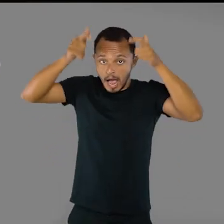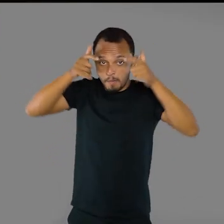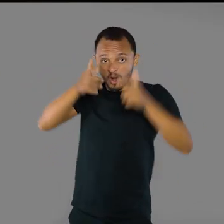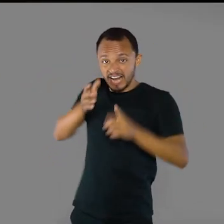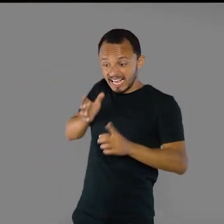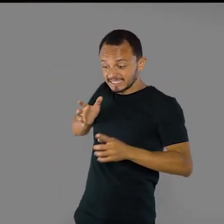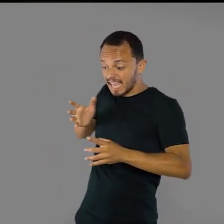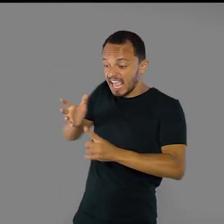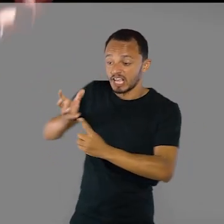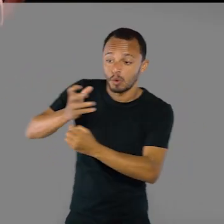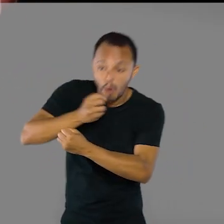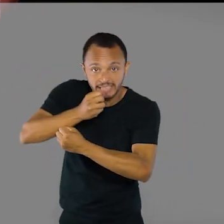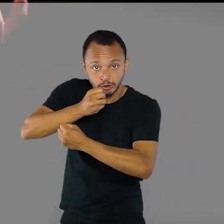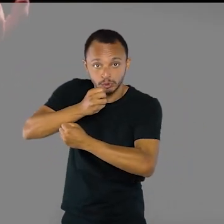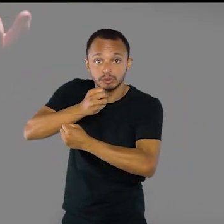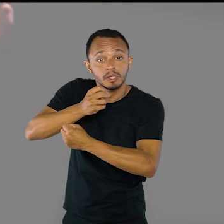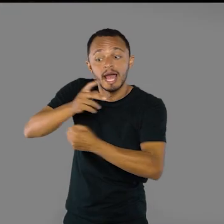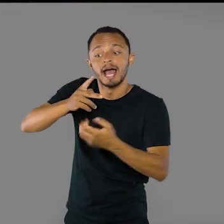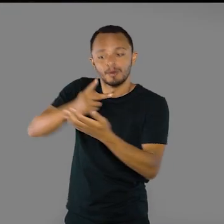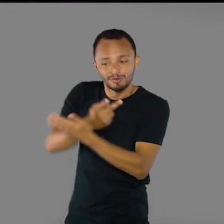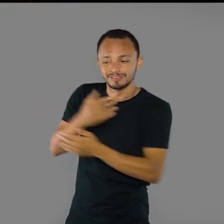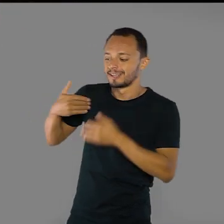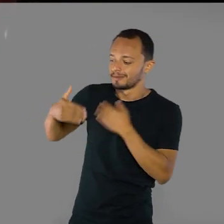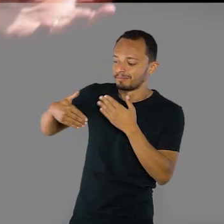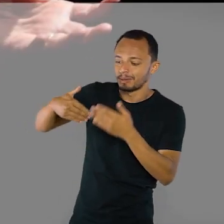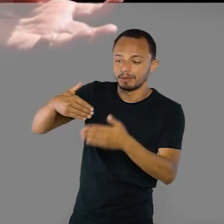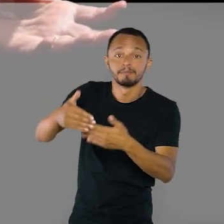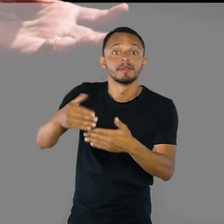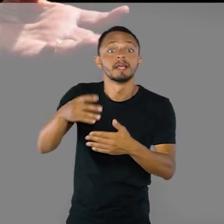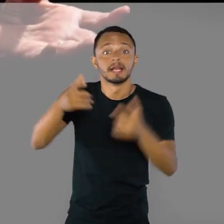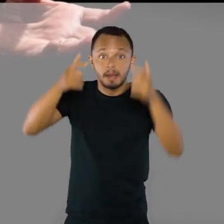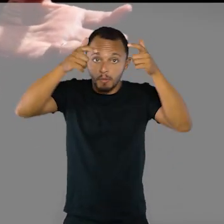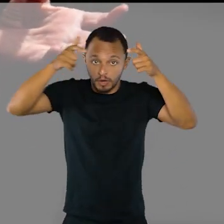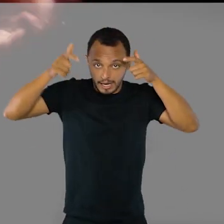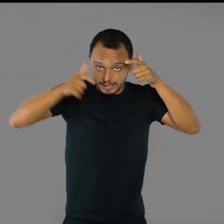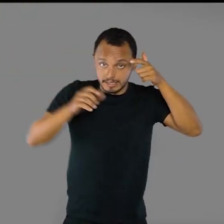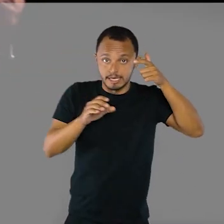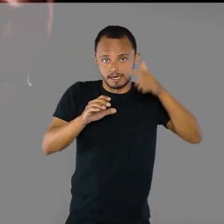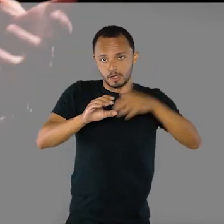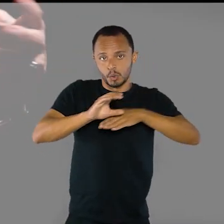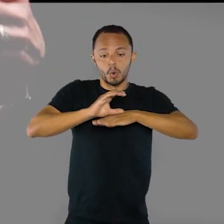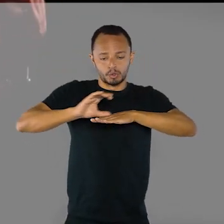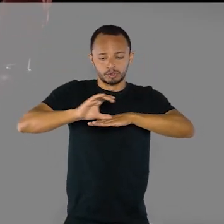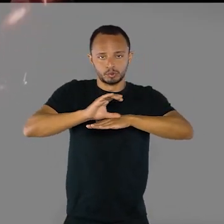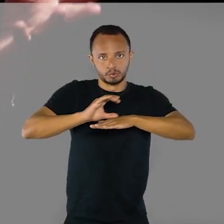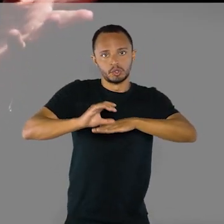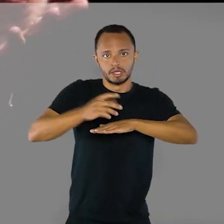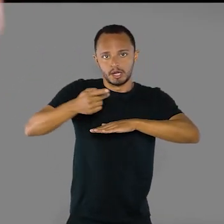sagração são momentos capitais numa monarquia. E numa monarquia constitucional, a